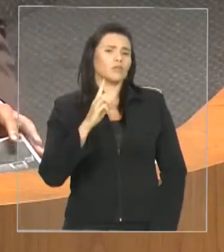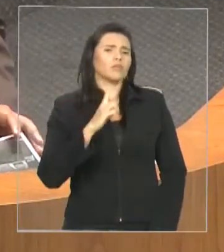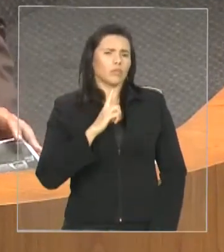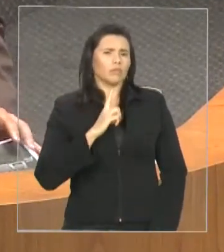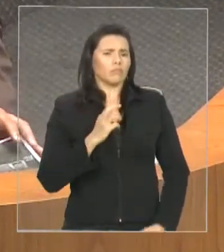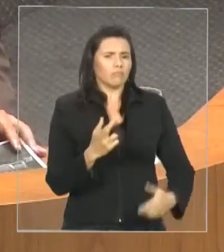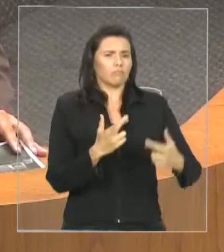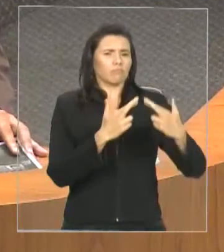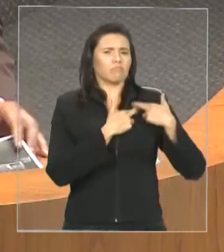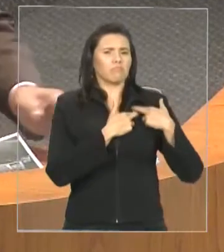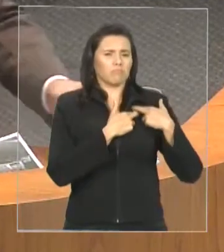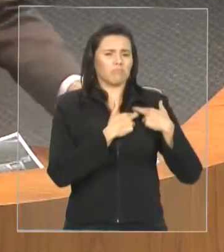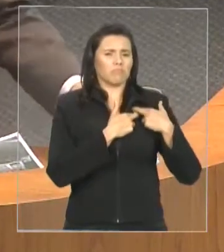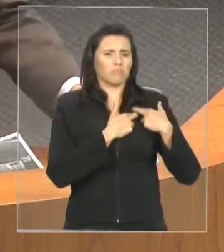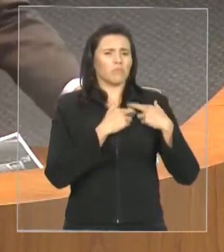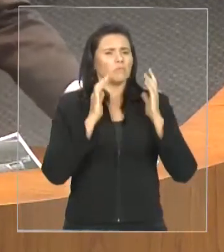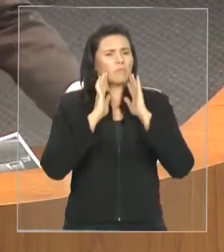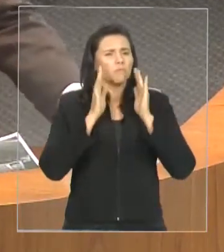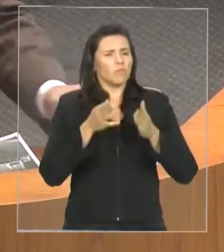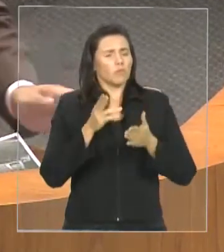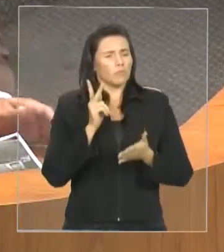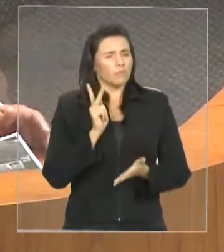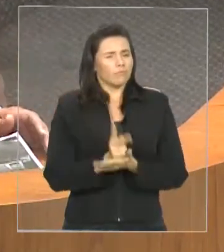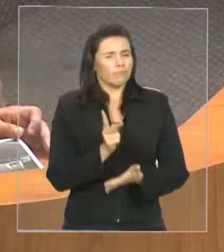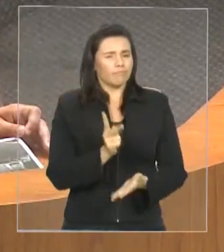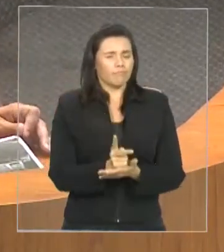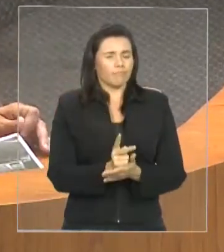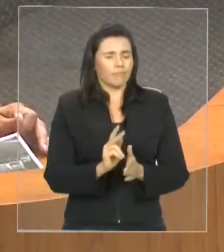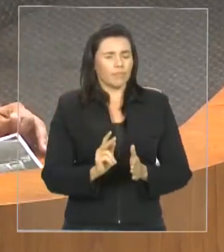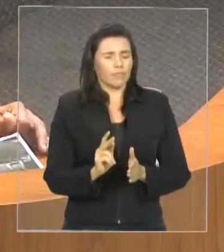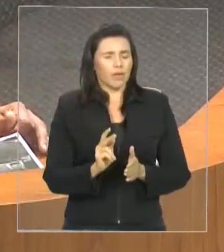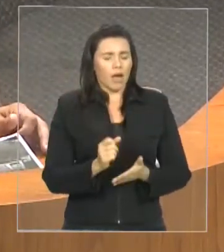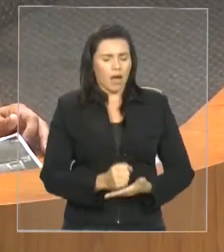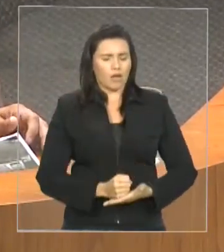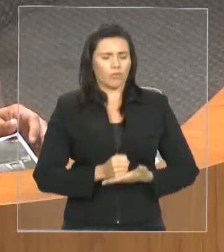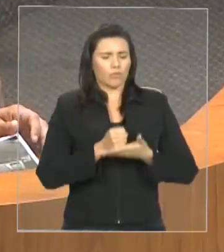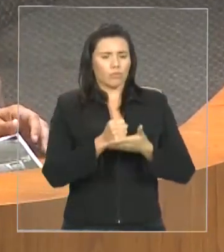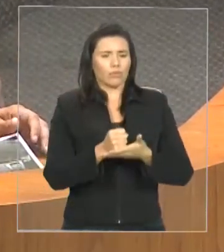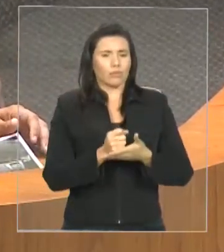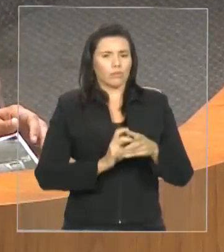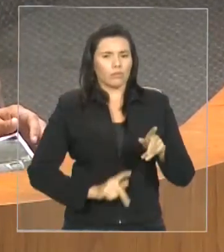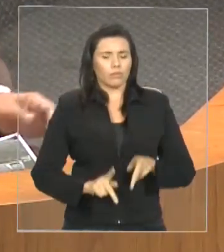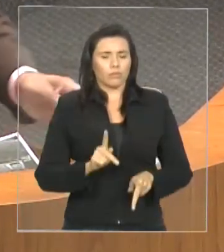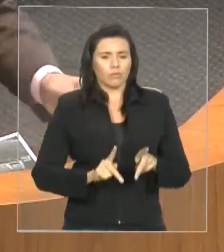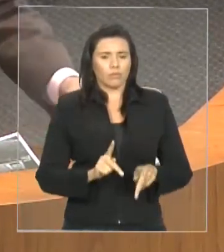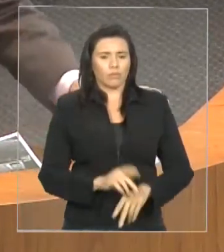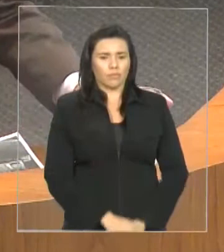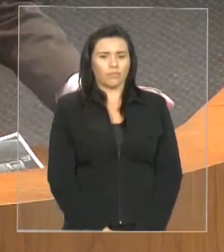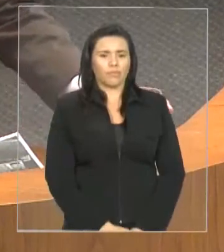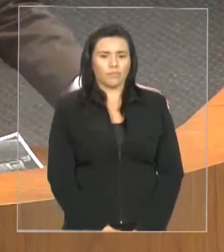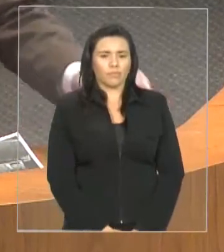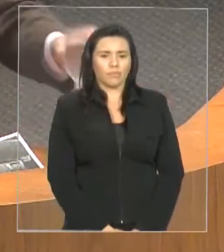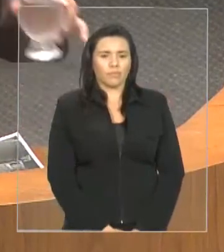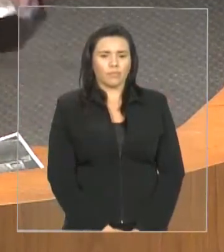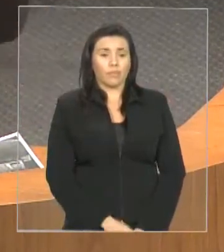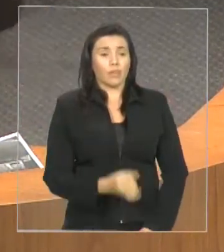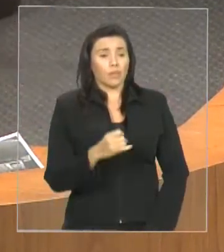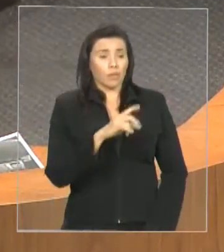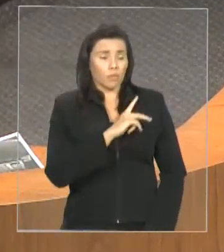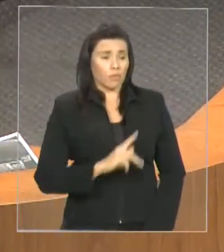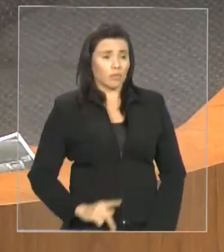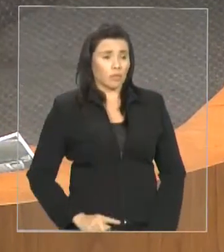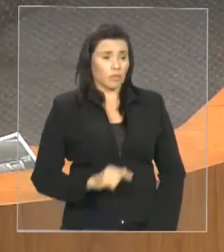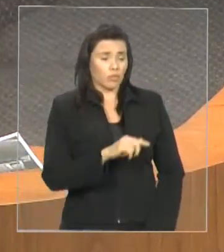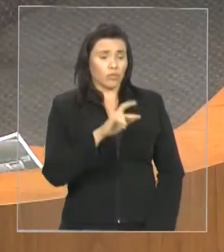população. Deputado Otelino, concedo a parte com a benevolência do presidente Ricardo Rios. Serei